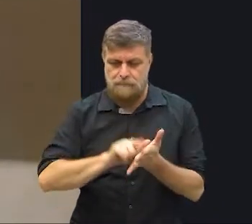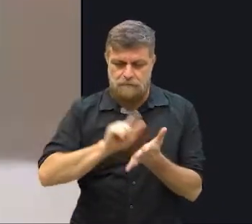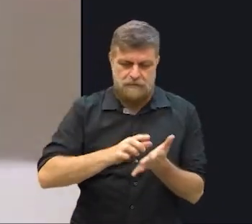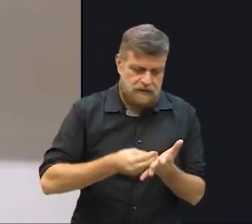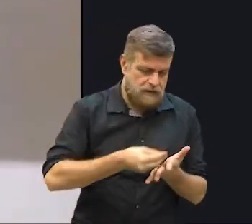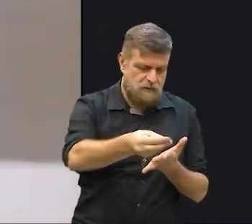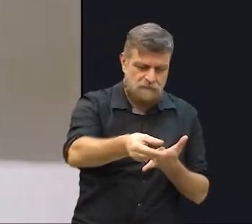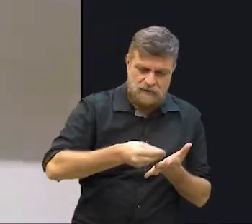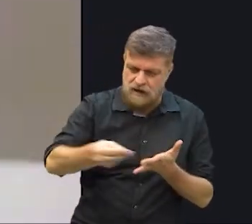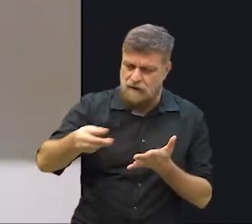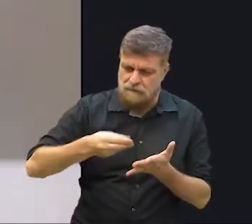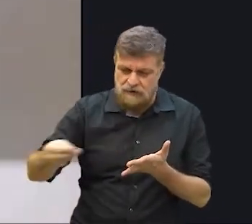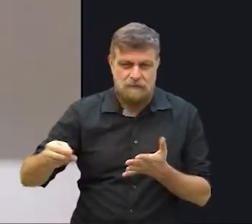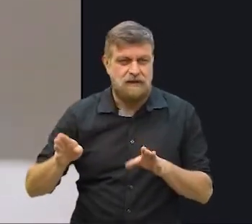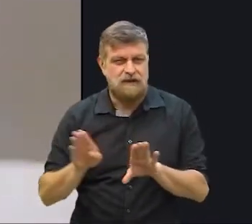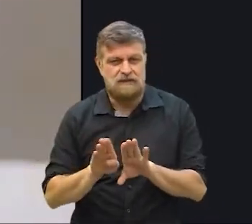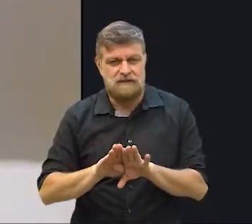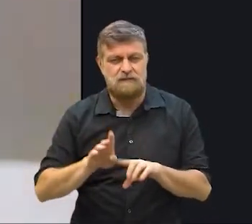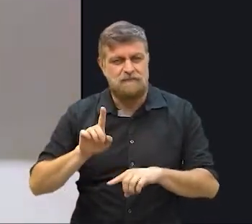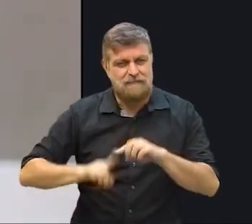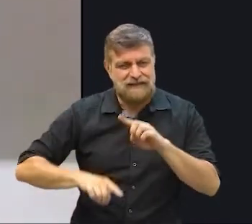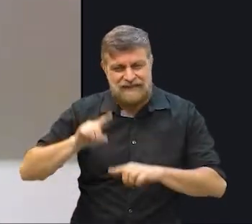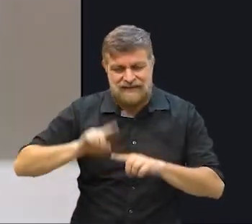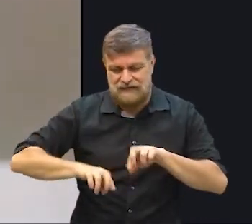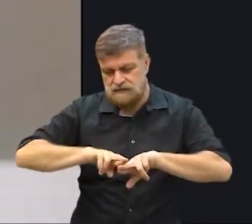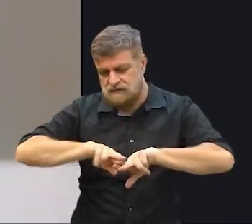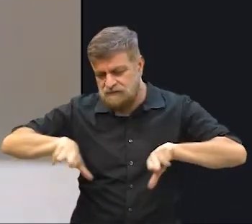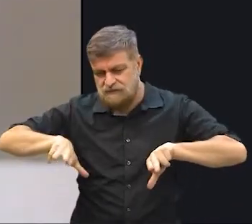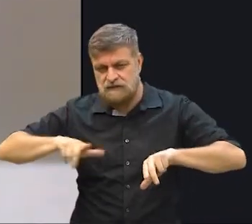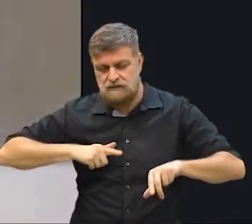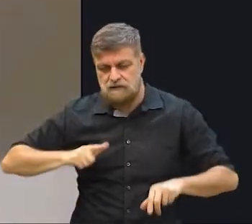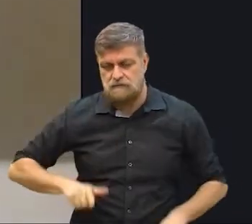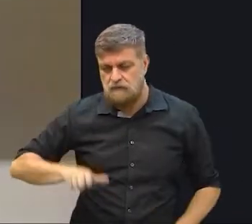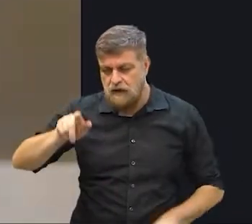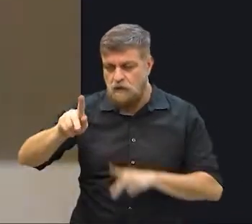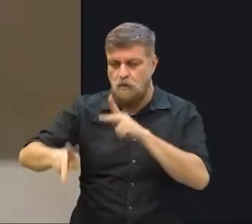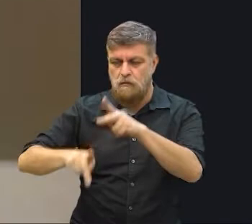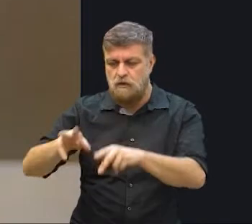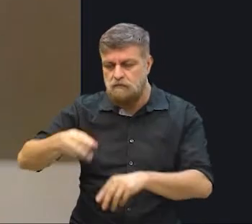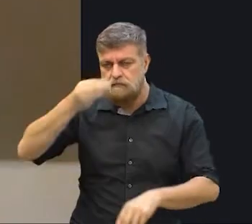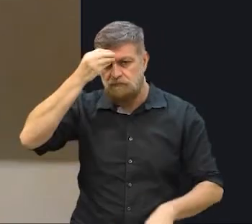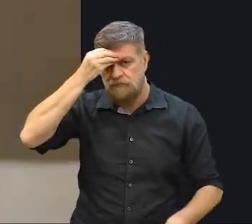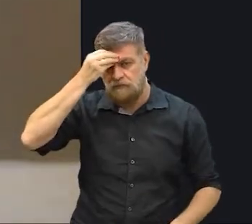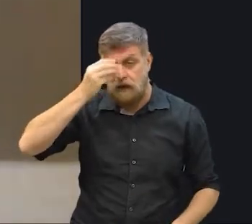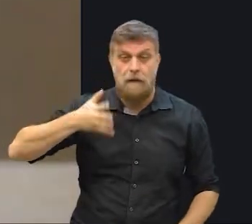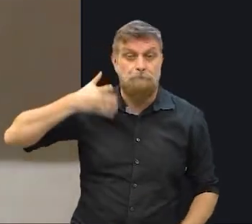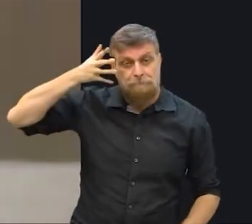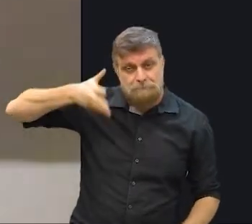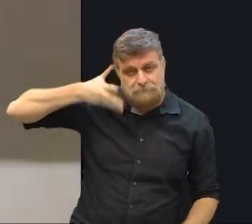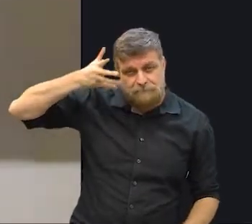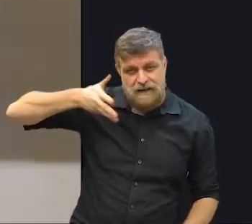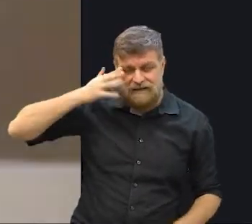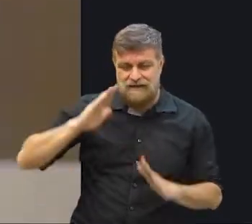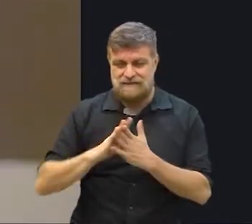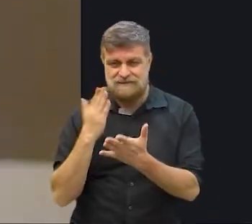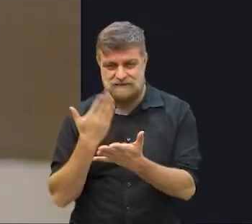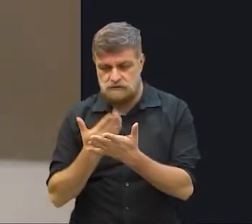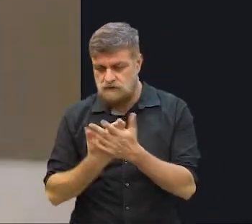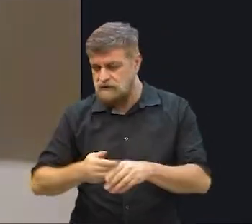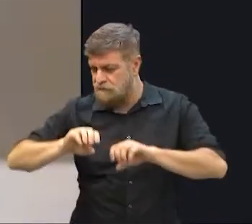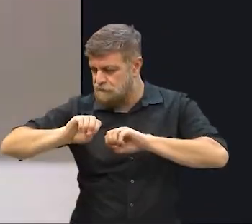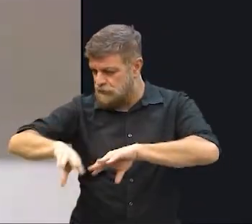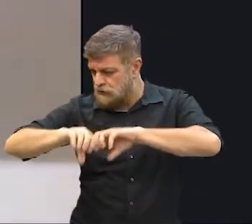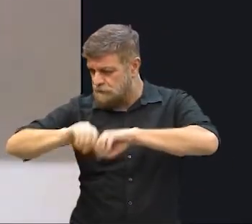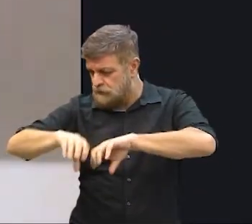falou, desde panfletagem, blitz, entrega de panfletos, palestras